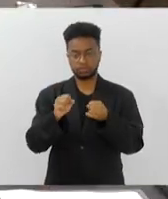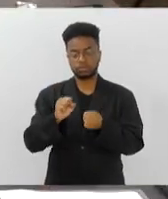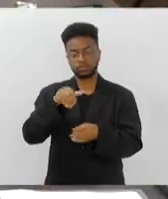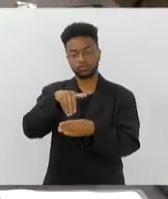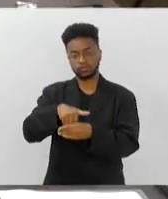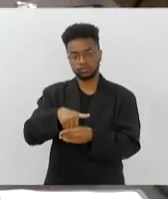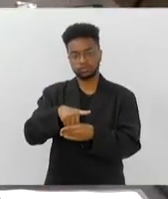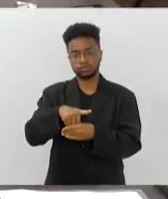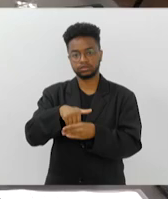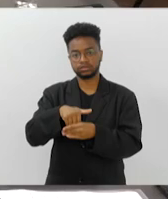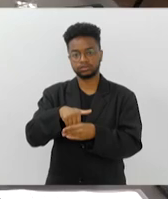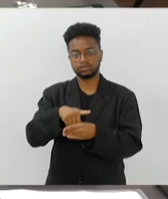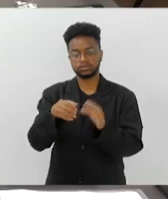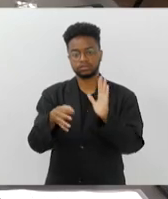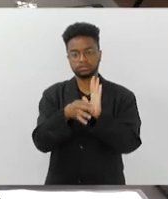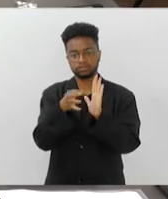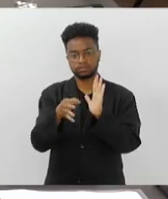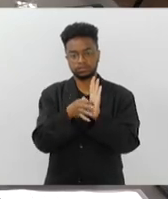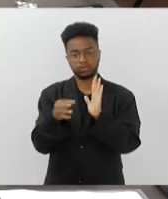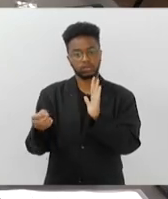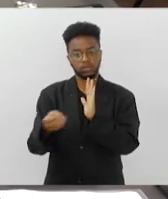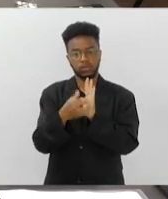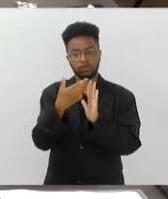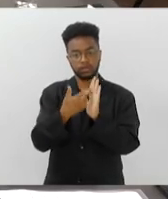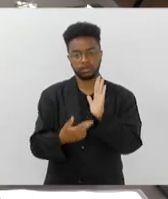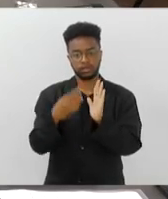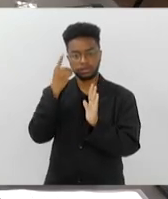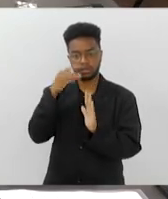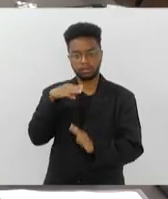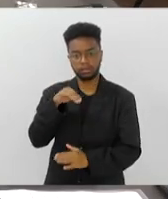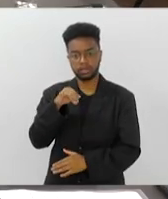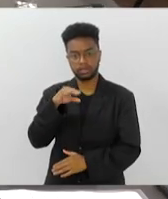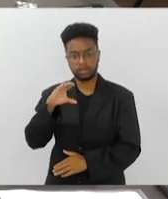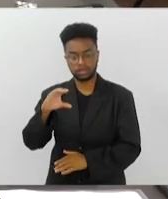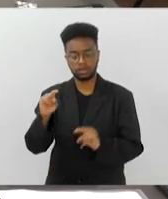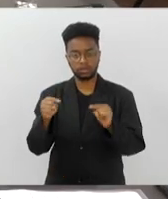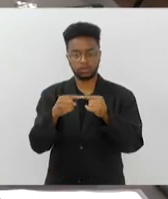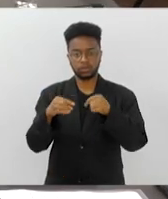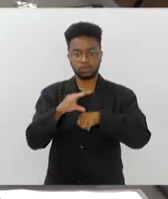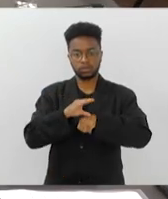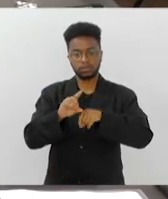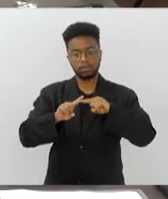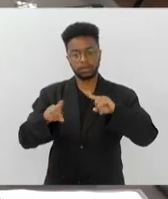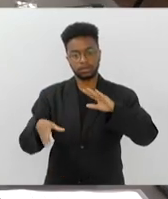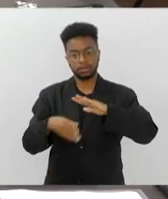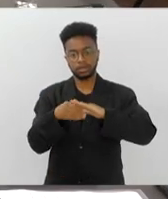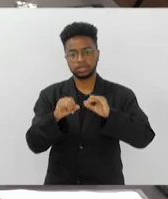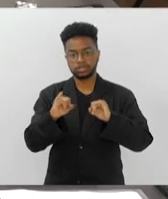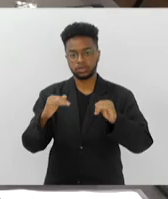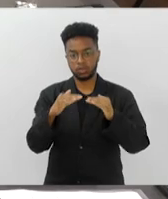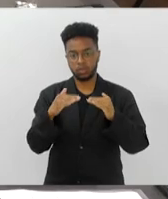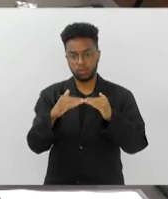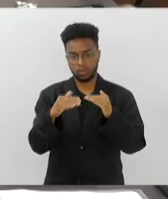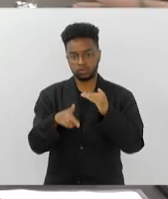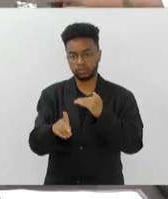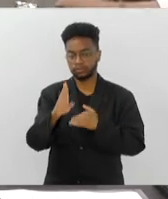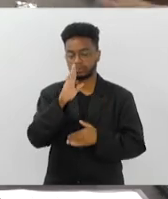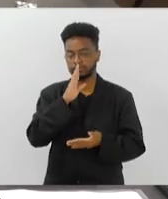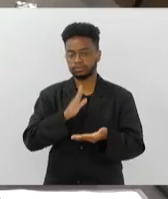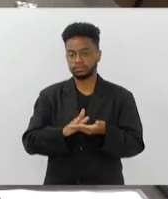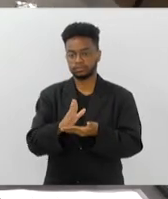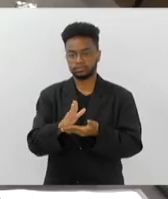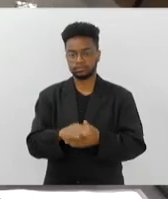votação, o parecer do novo relator designado, deputado Carlos Mink, pela constitucionalidade com emendas, senhores que aprovam, permaneçam como estão,